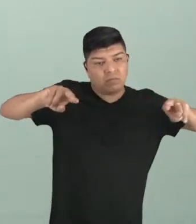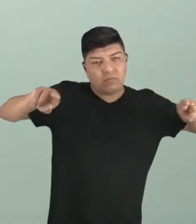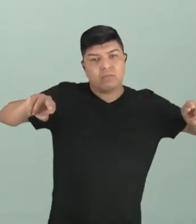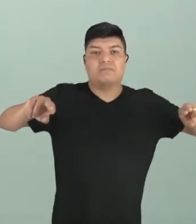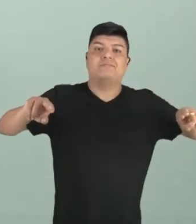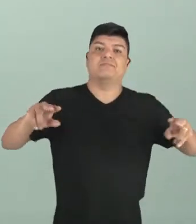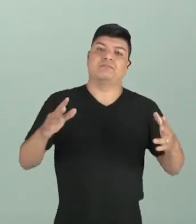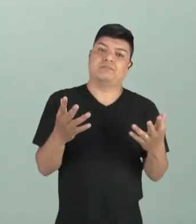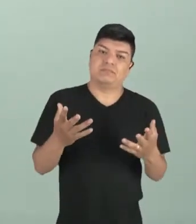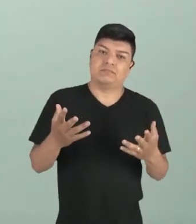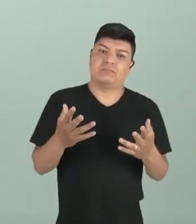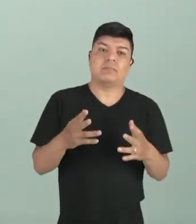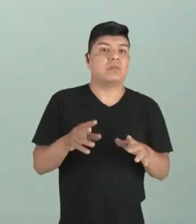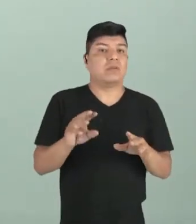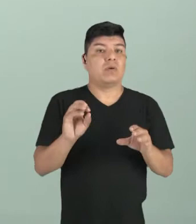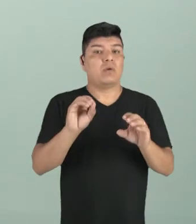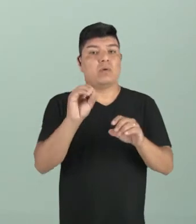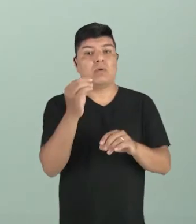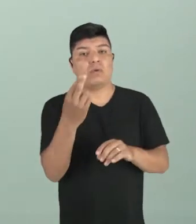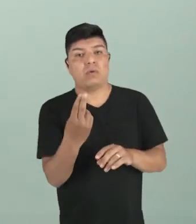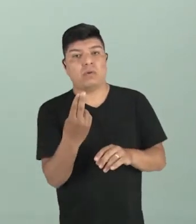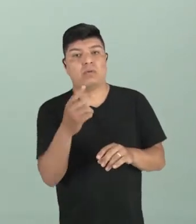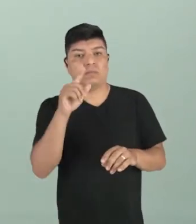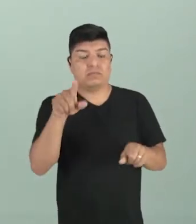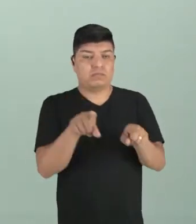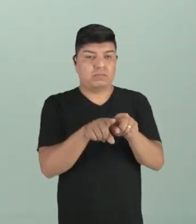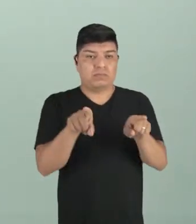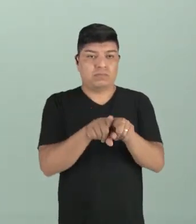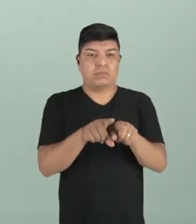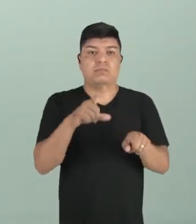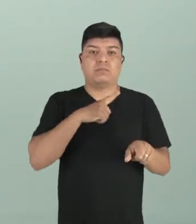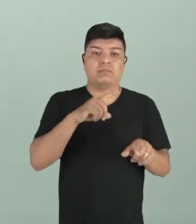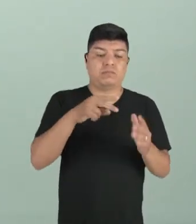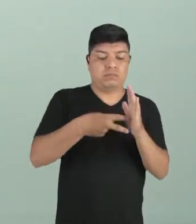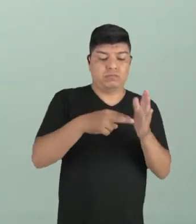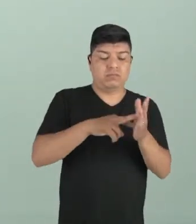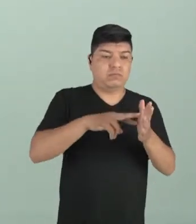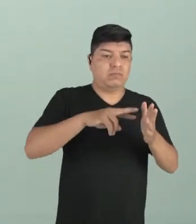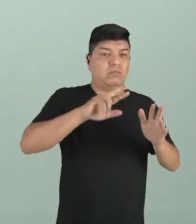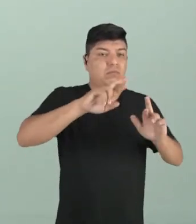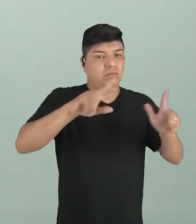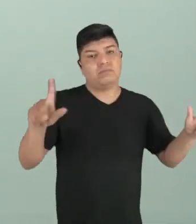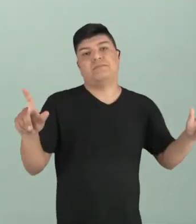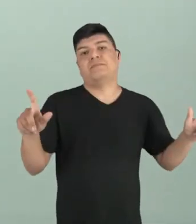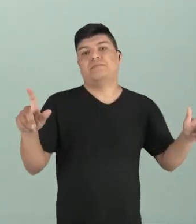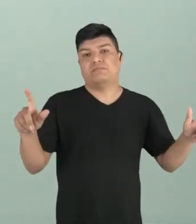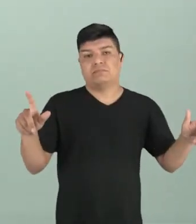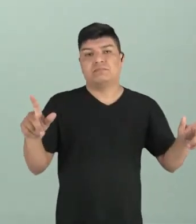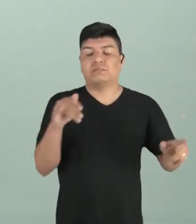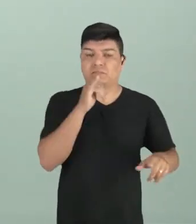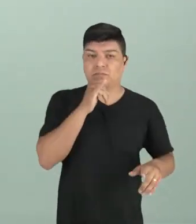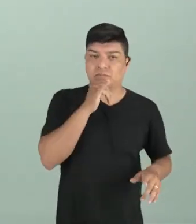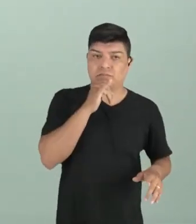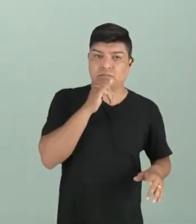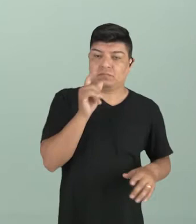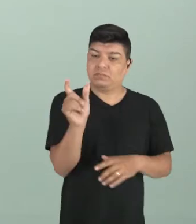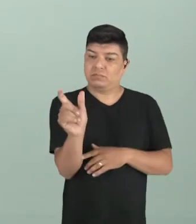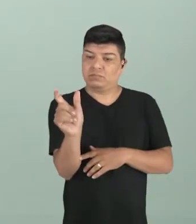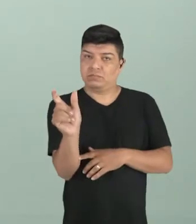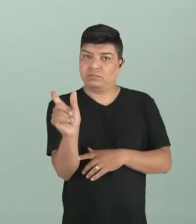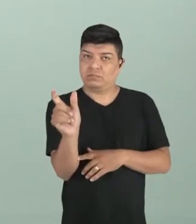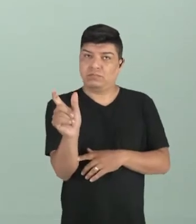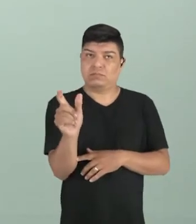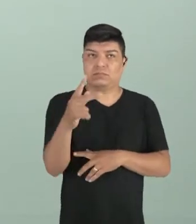outra coisa. Ou até dentro do campo heterossemântico, ela tem um outro significado, né. Por exemplo, a palavra